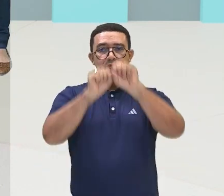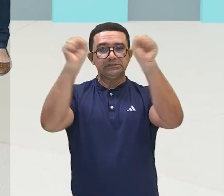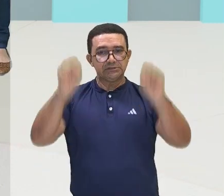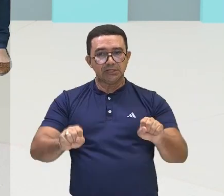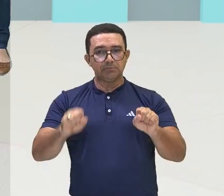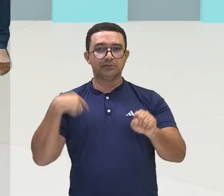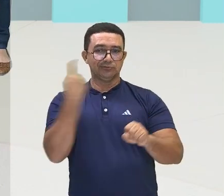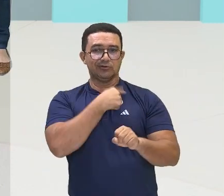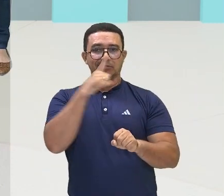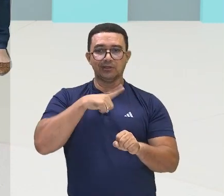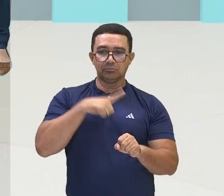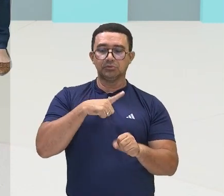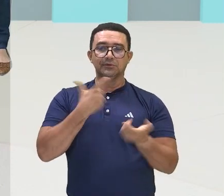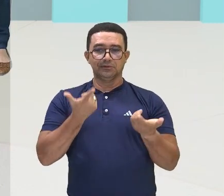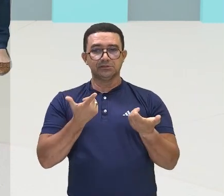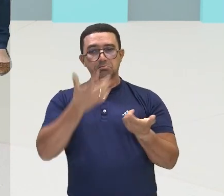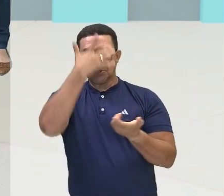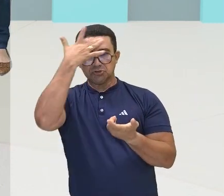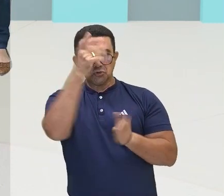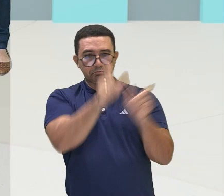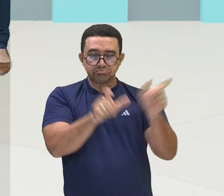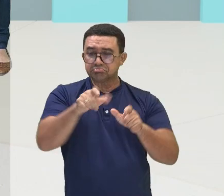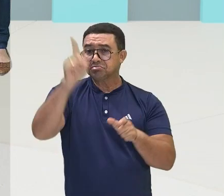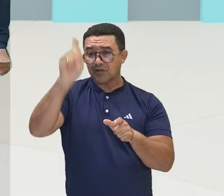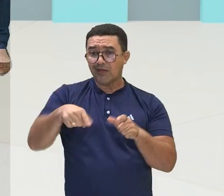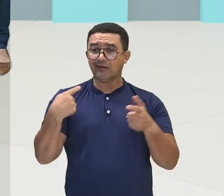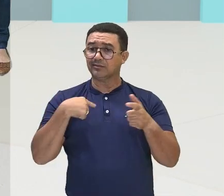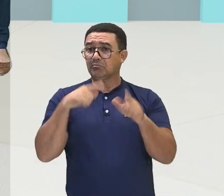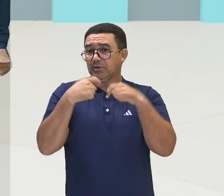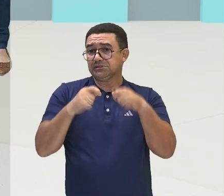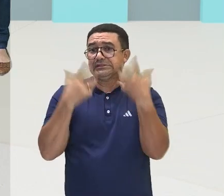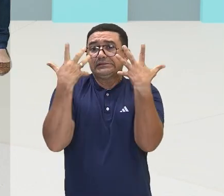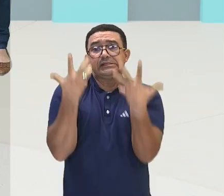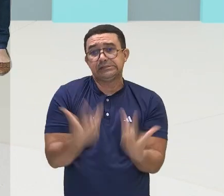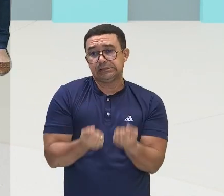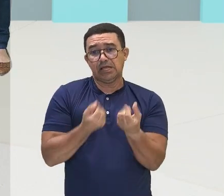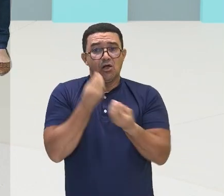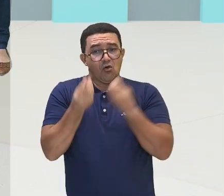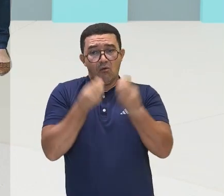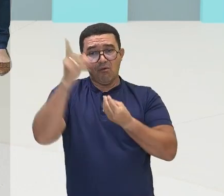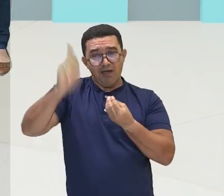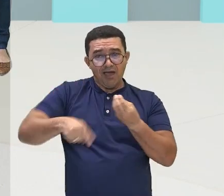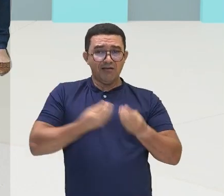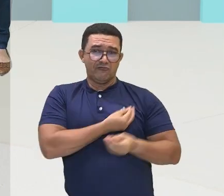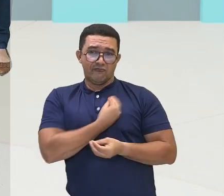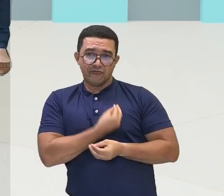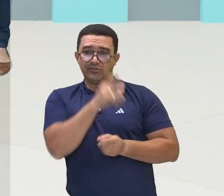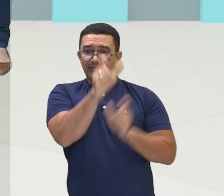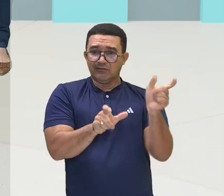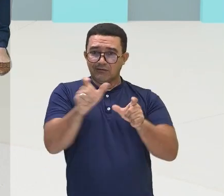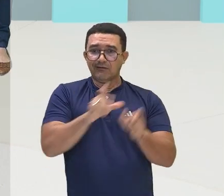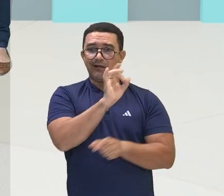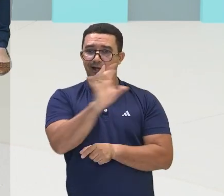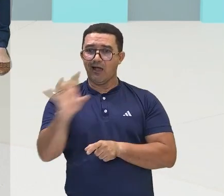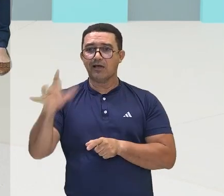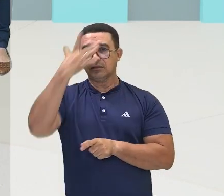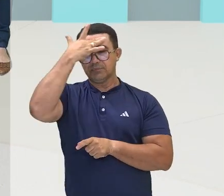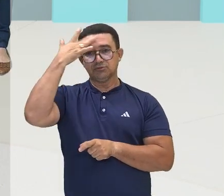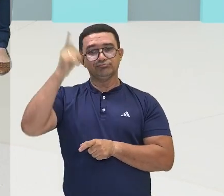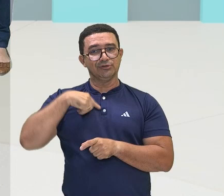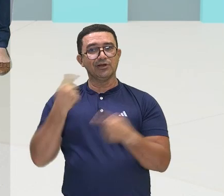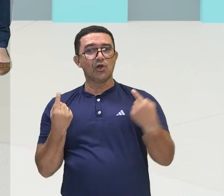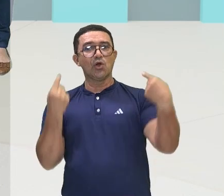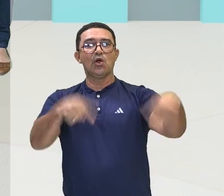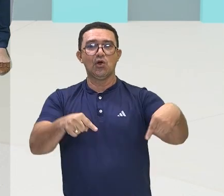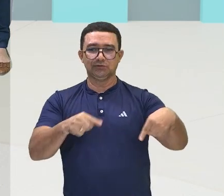esse motivo as pessoas são assim. Então, nós vamos aceitar a realidade como é. Por isso que nós temos uma oposição em relação ao romantismo,